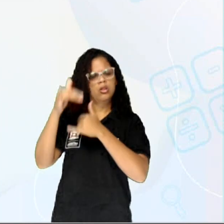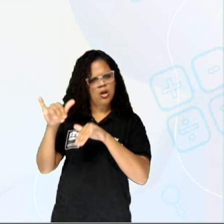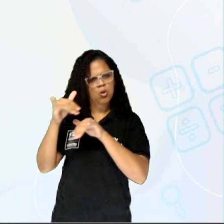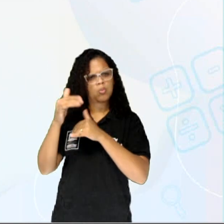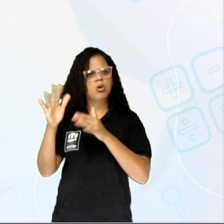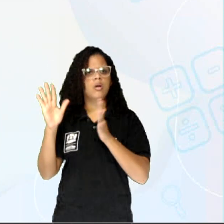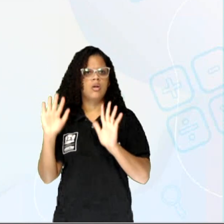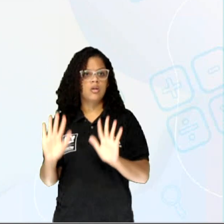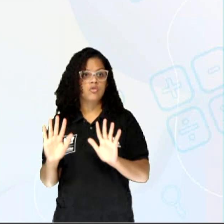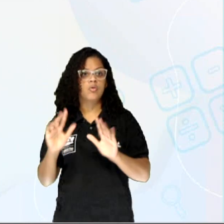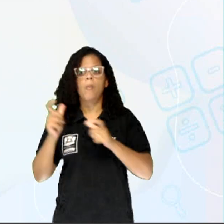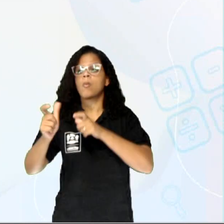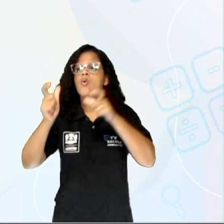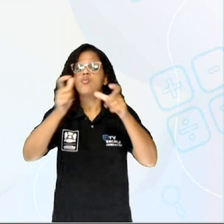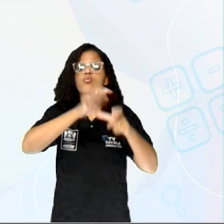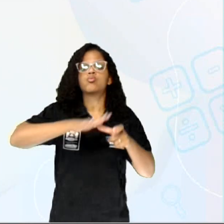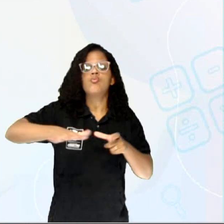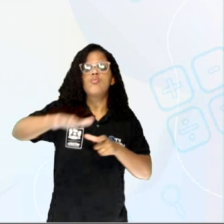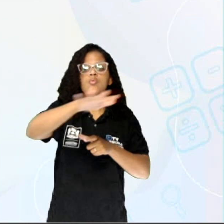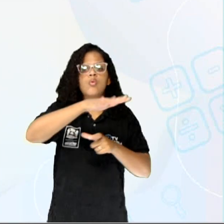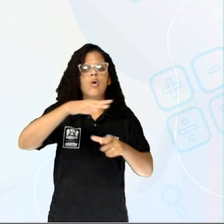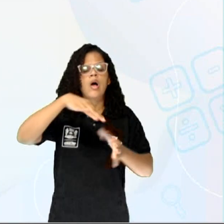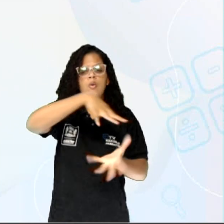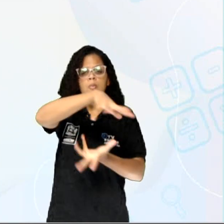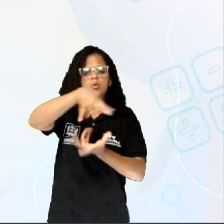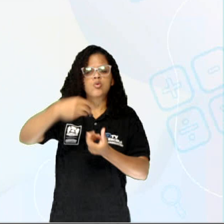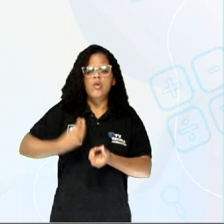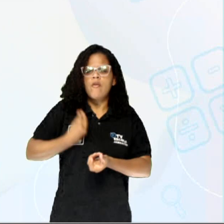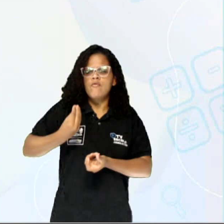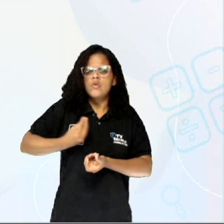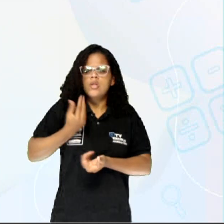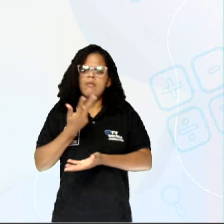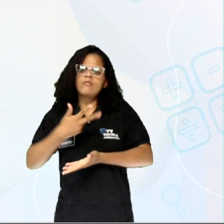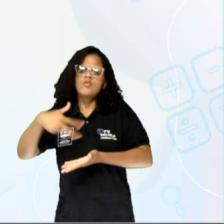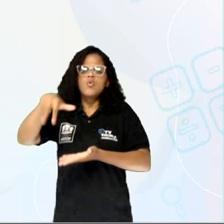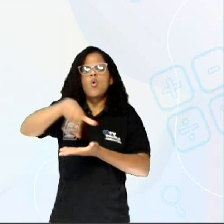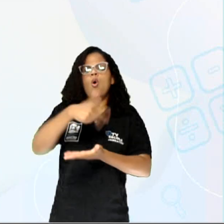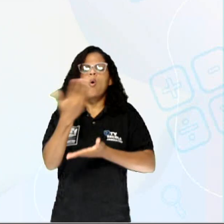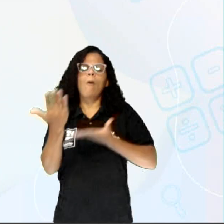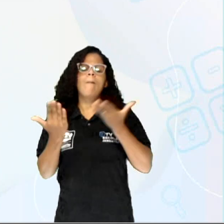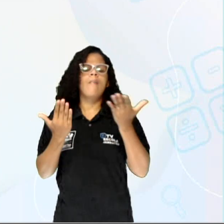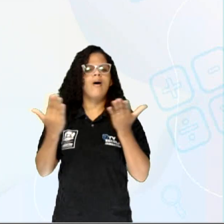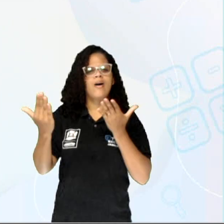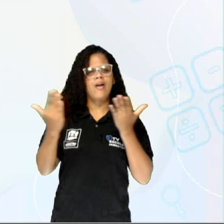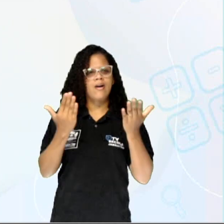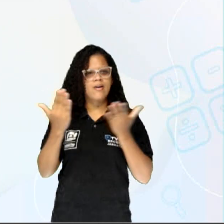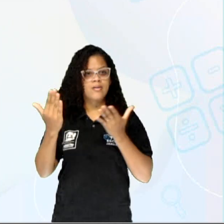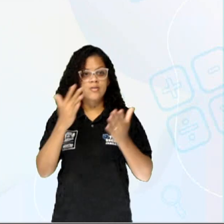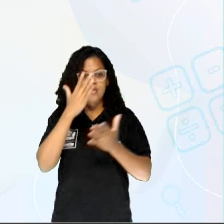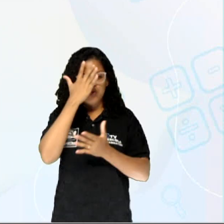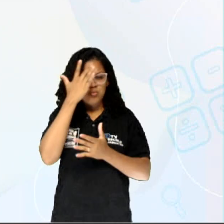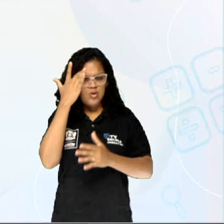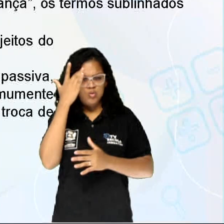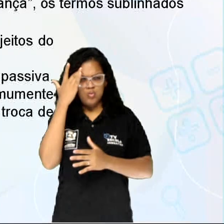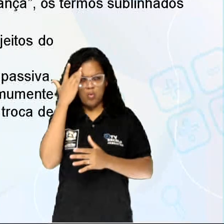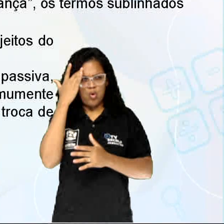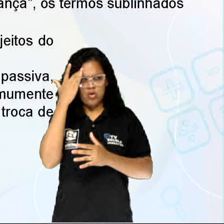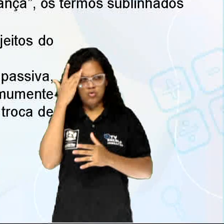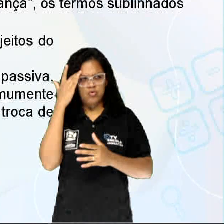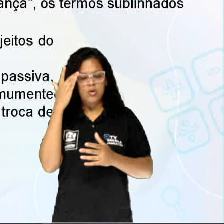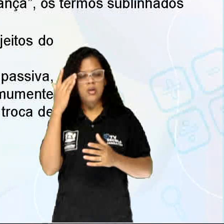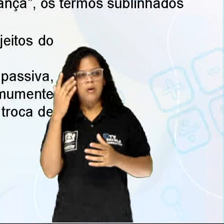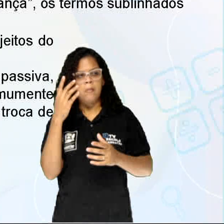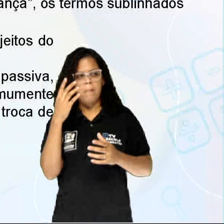planeta onde a vida seja sempre uma dança, e mesmo as pessoas mais graves tenham no rosto um olhar de